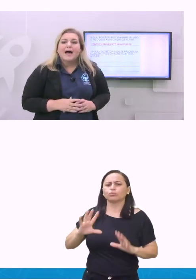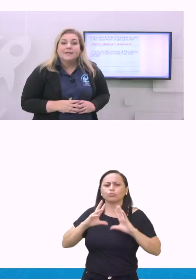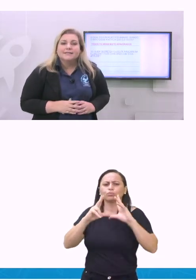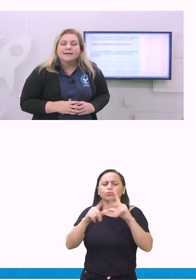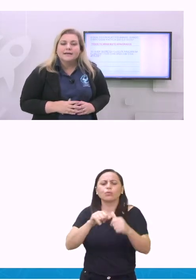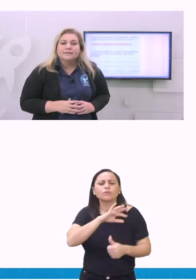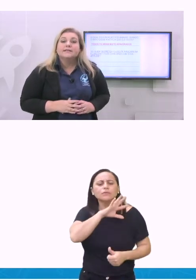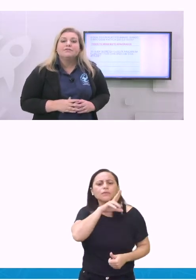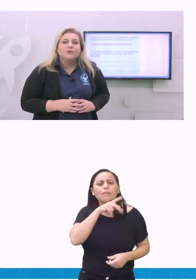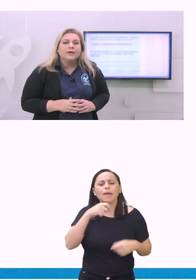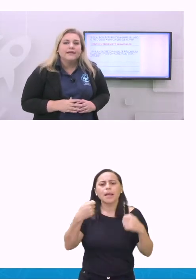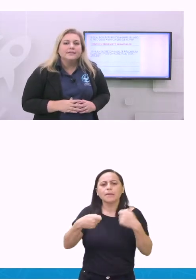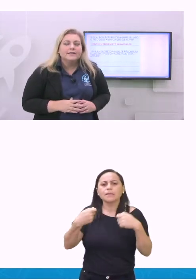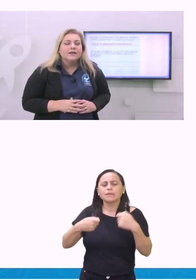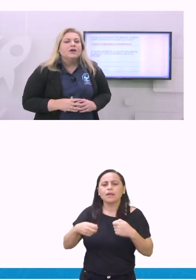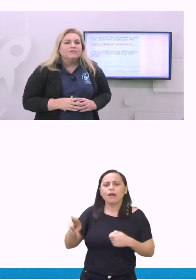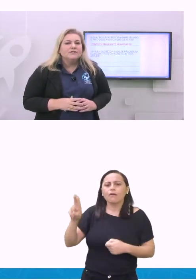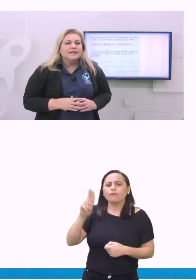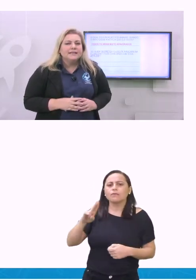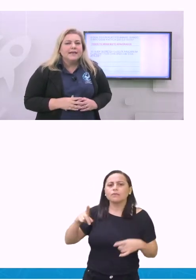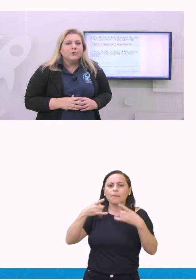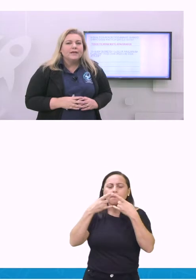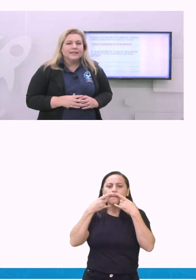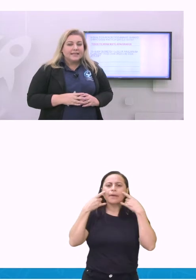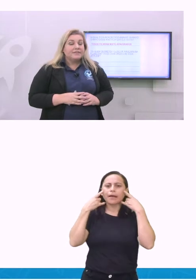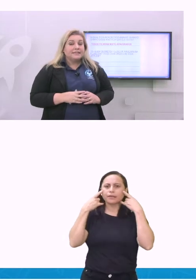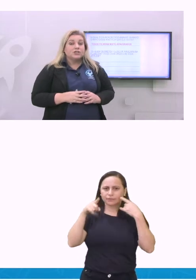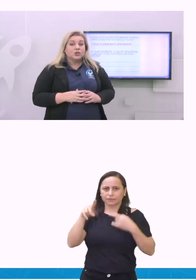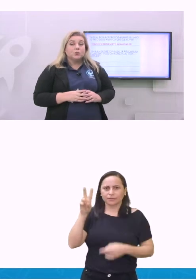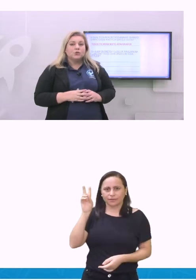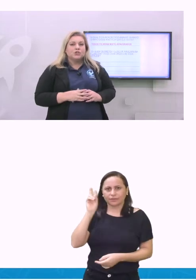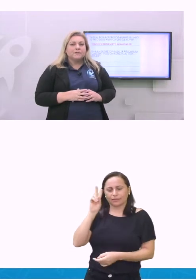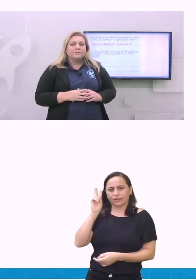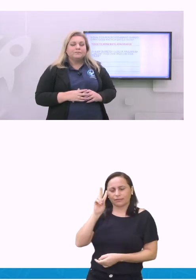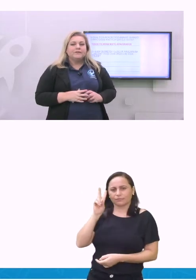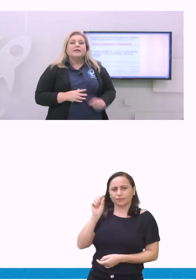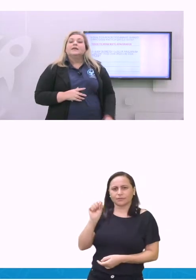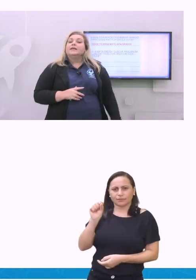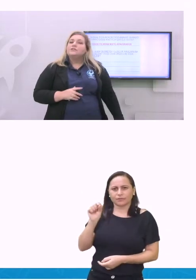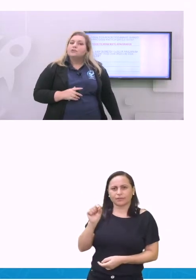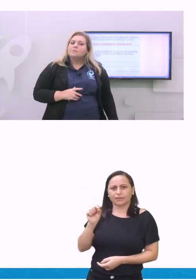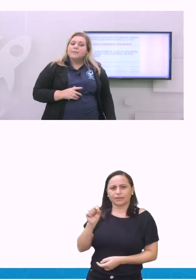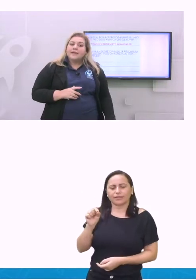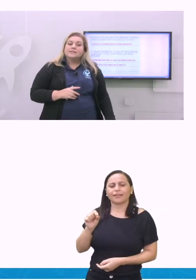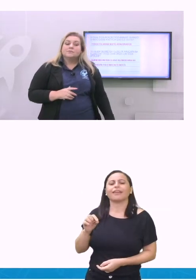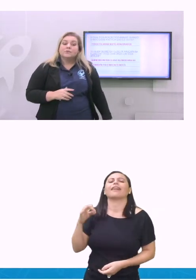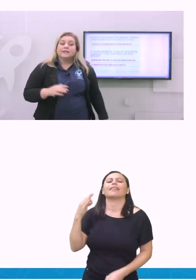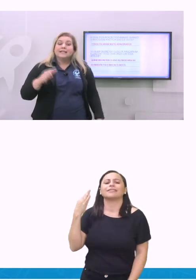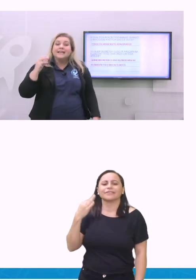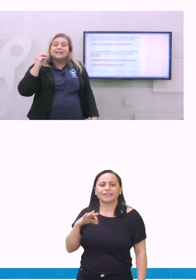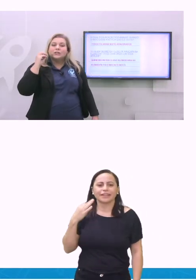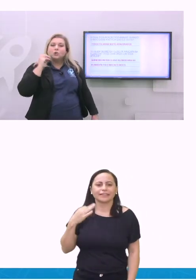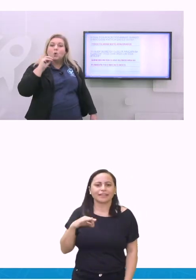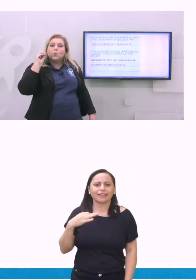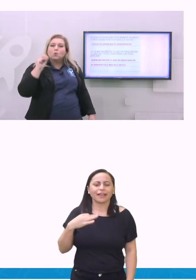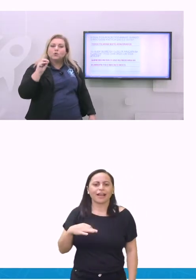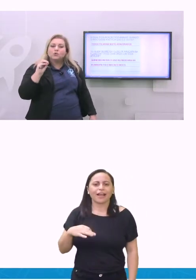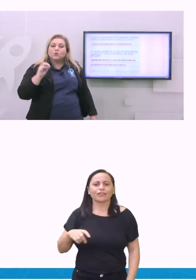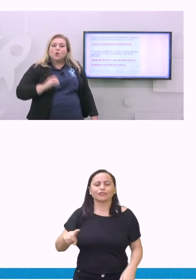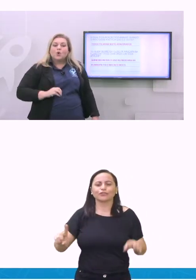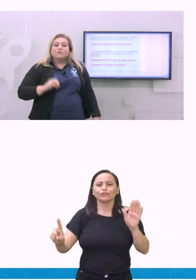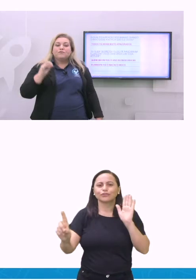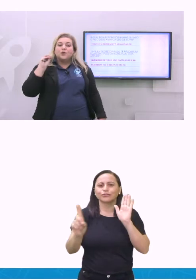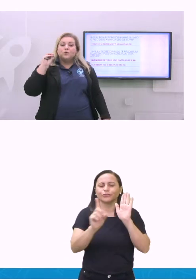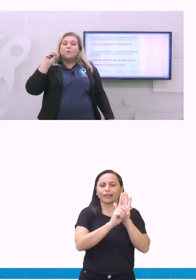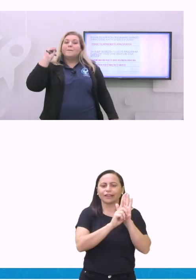a máscara na floresta? Vocês lembram quem que teve essa atitude? Isso mesmo, quem decretou o